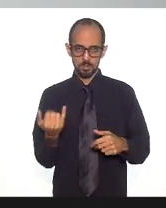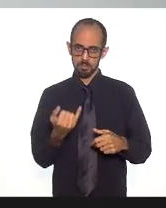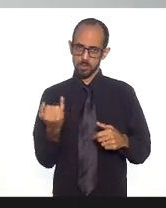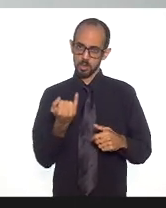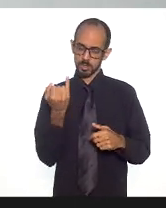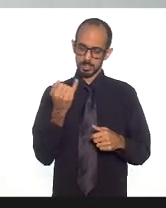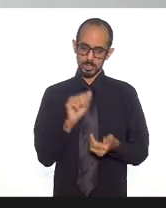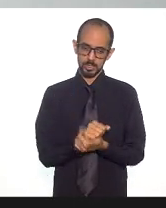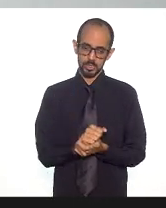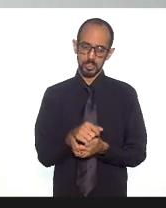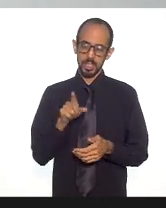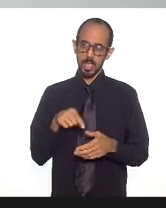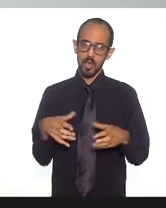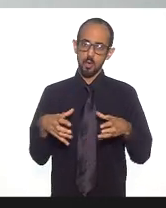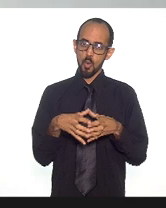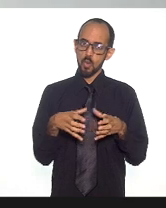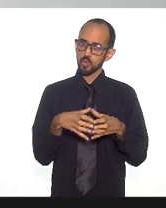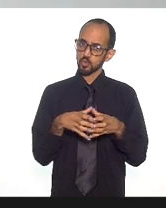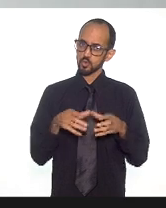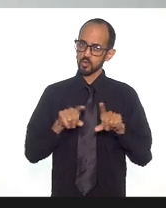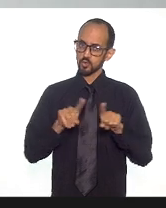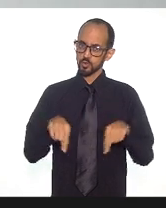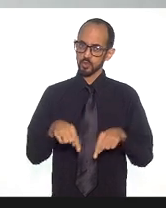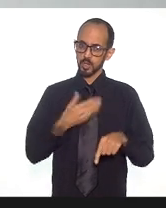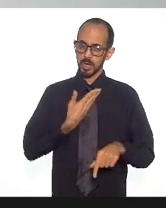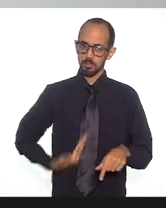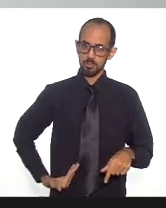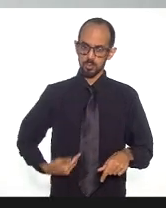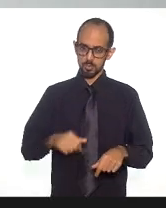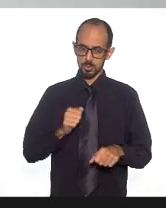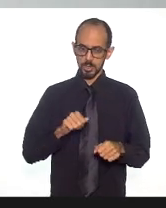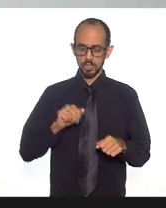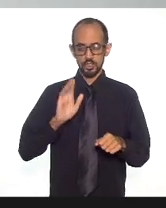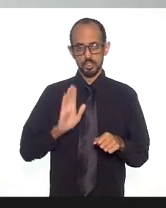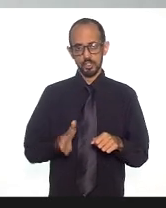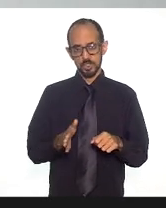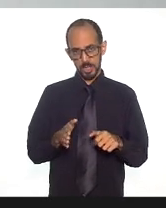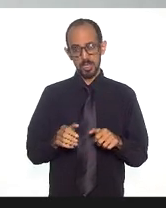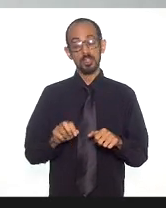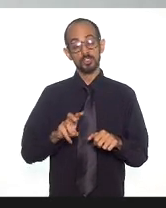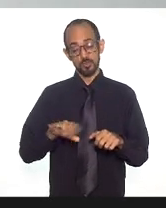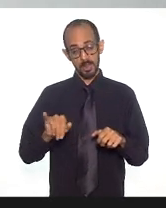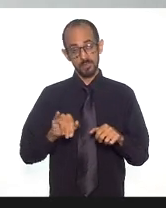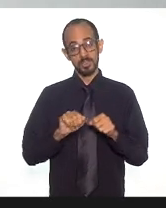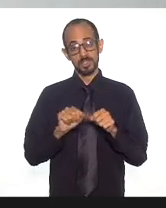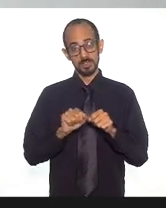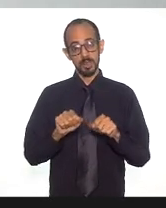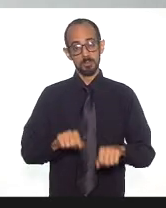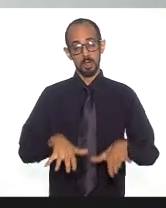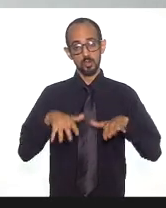o conjunto dos servidores públicos. A gente já tirou um encaminhamento de que vamos fazer uma audiência pública da